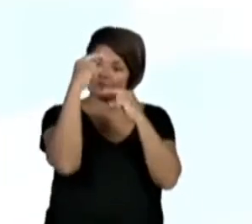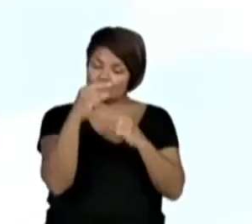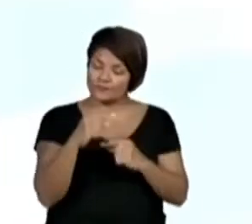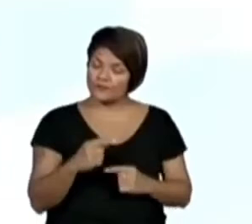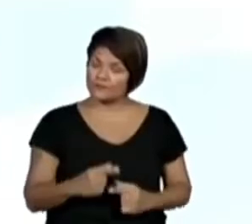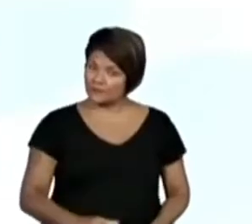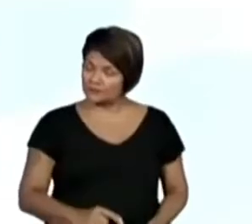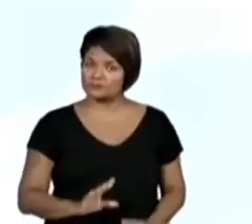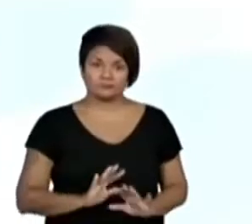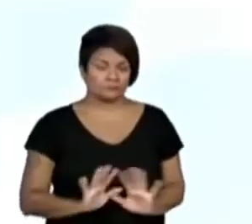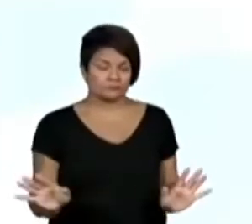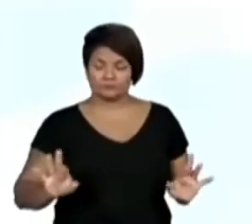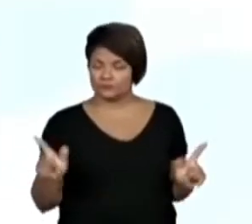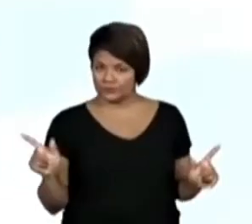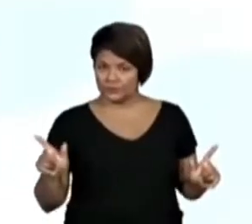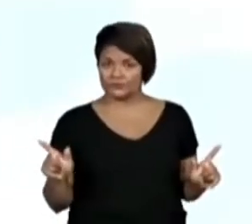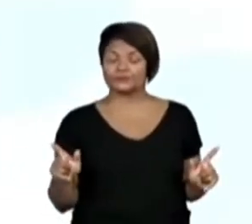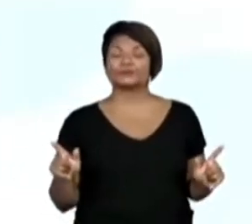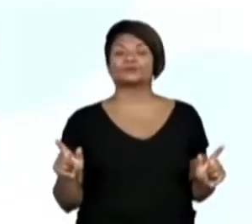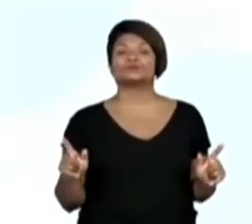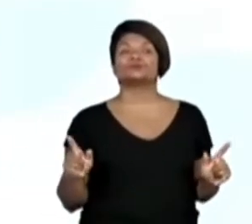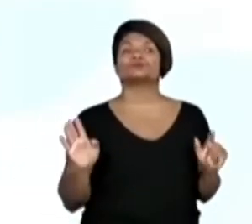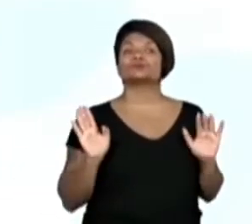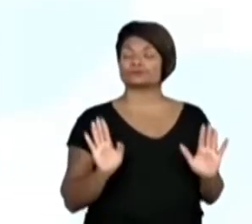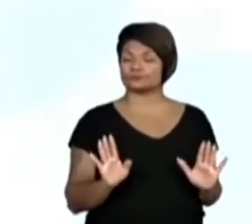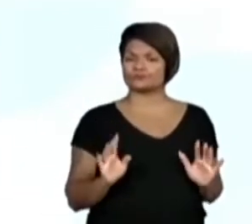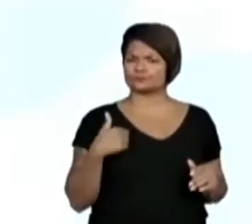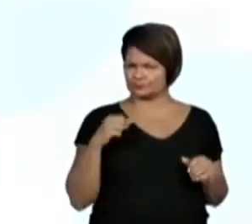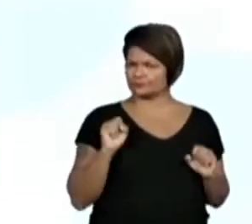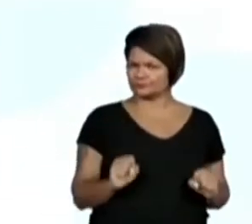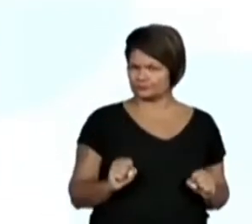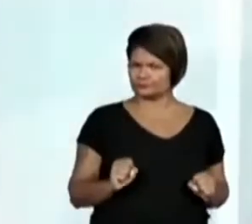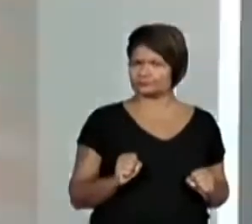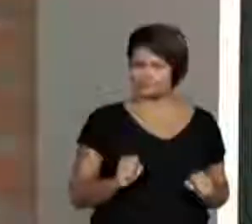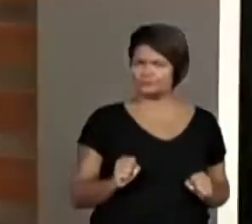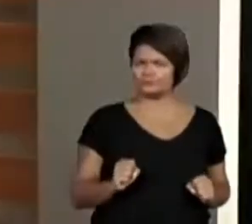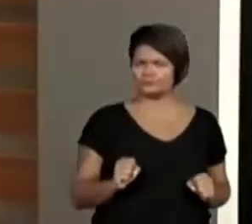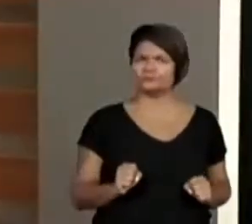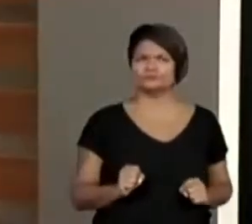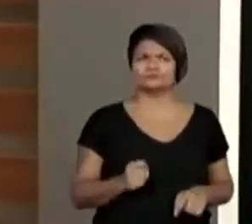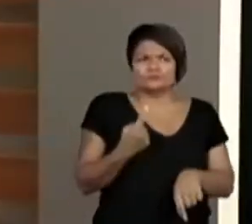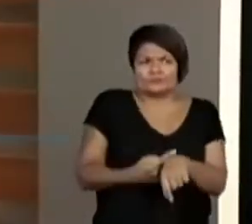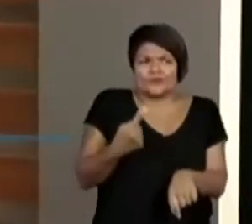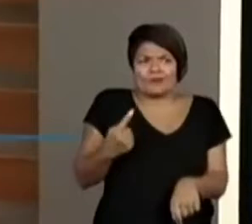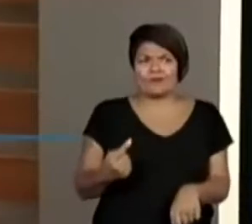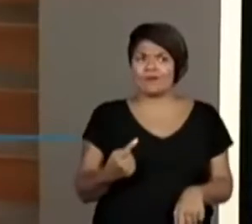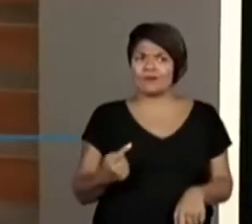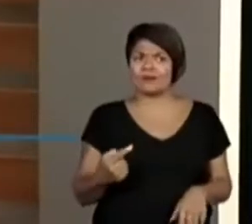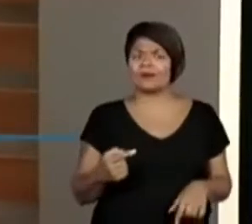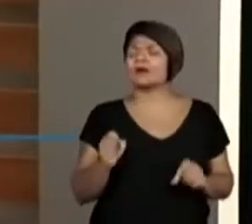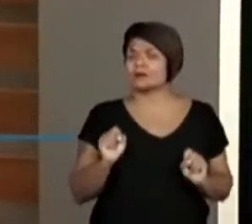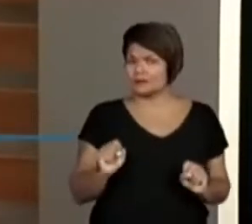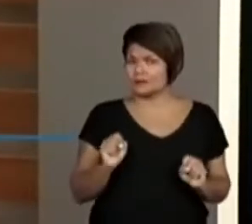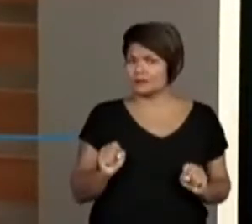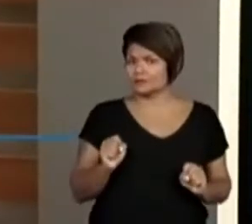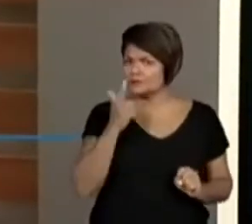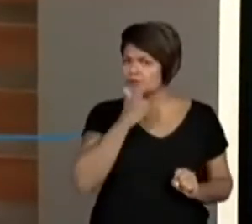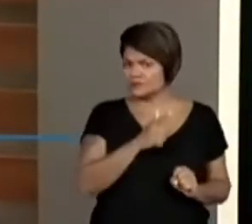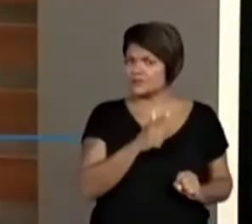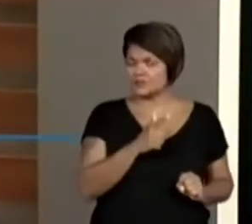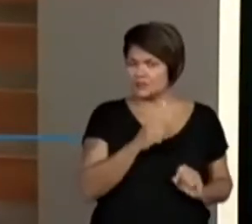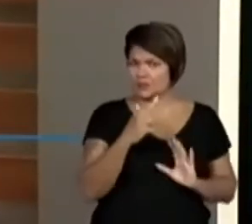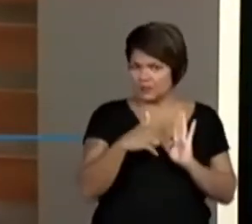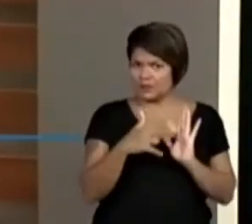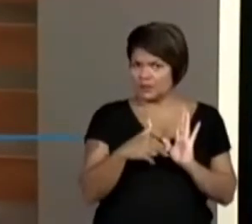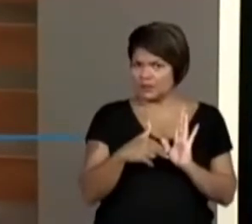que apareceu. E olha só, eu posso falar agora? Eu acho que está na hora. Vocês conseguiram fazer a leitura? A gente vai voltar daqui a